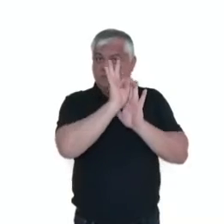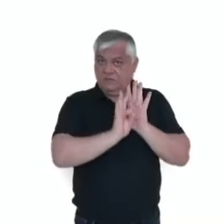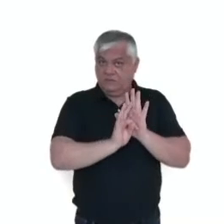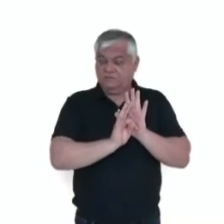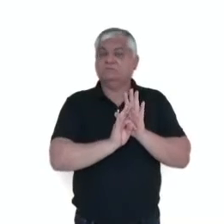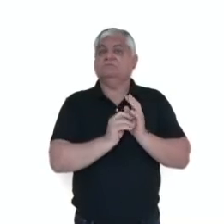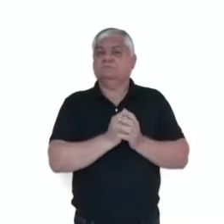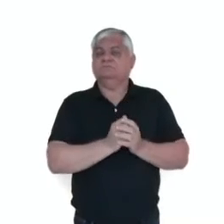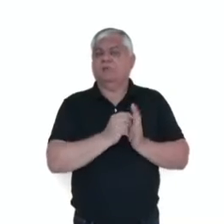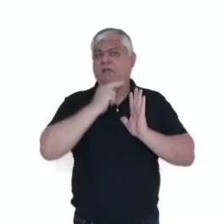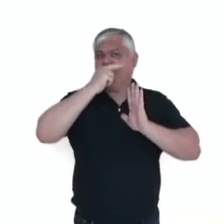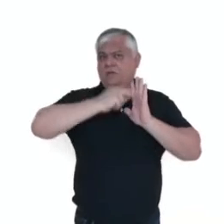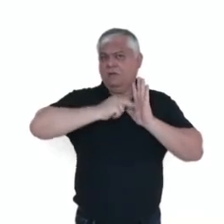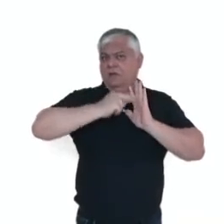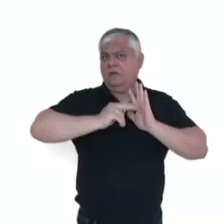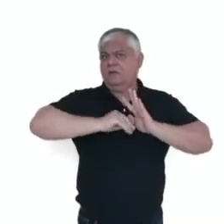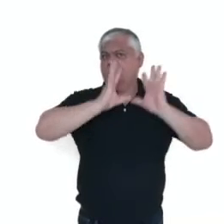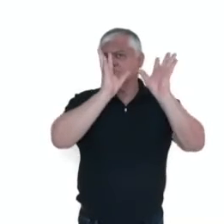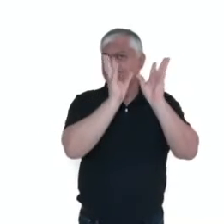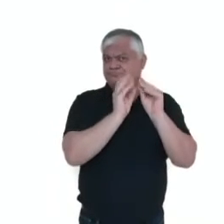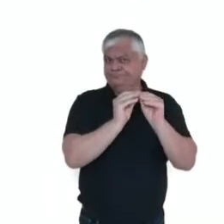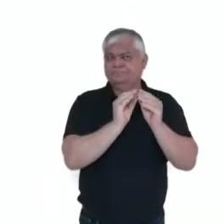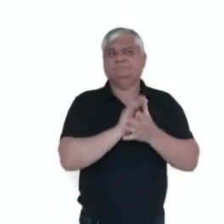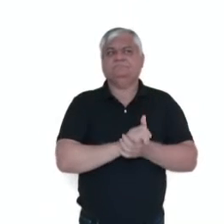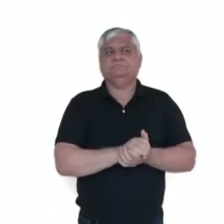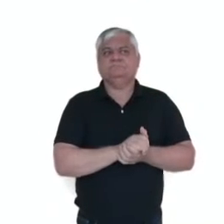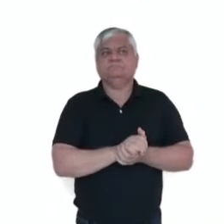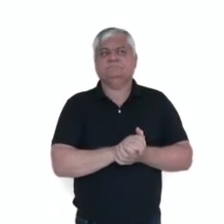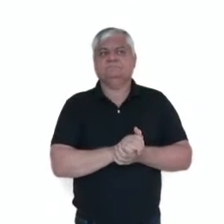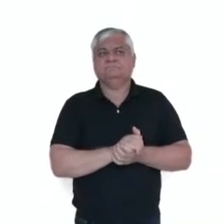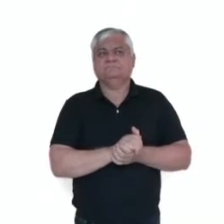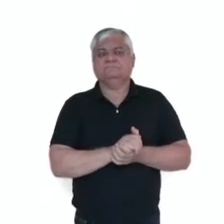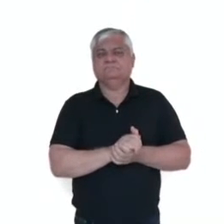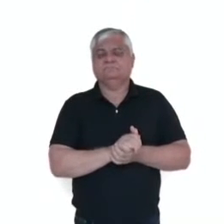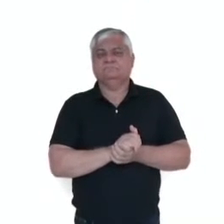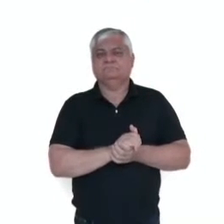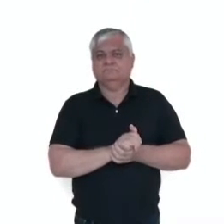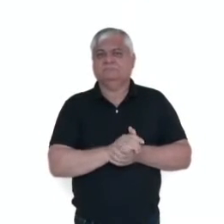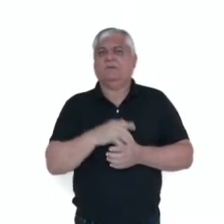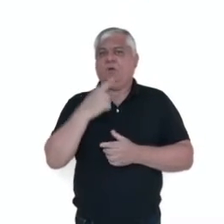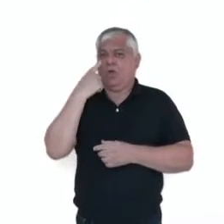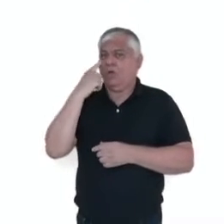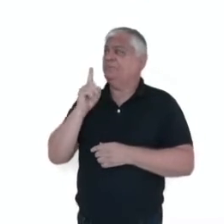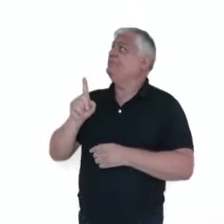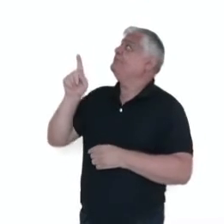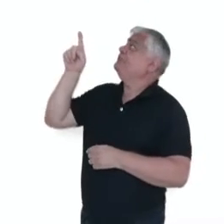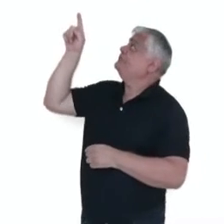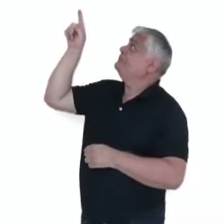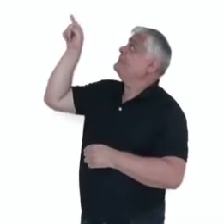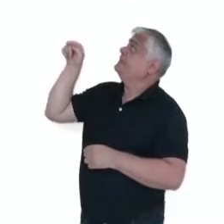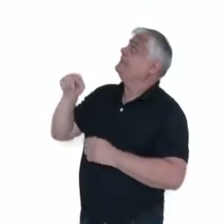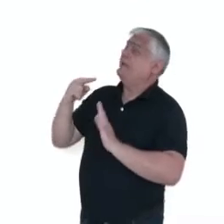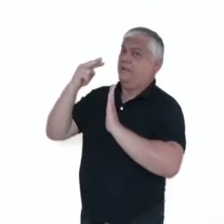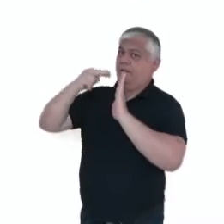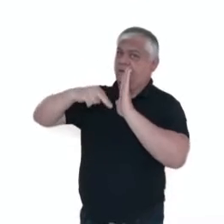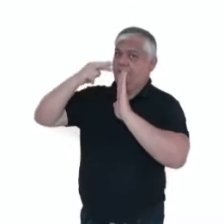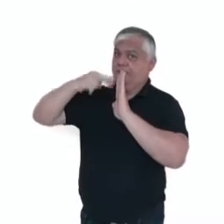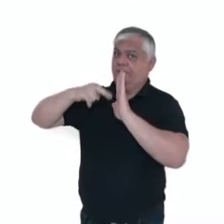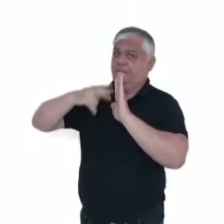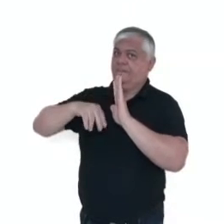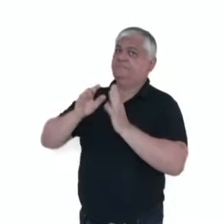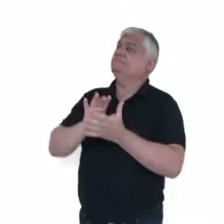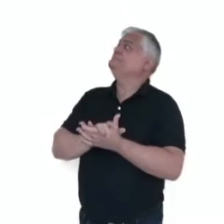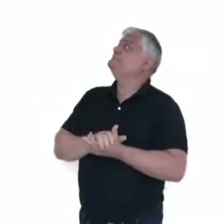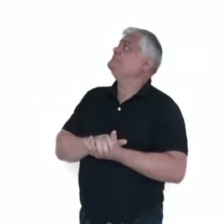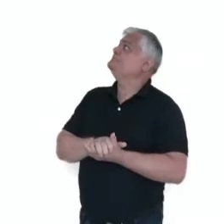da conclusão, e o que a gente nota? Esse progresso é um reflexo da realidade de que o mundo não pode